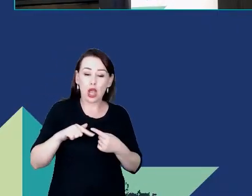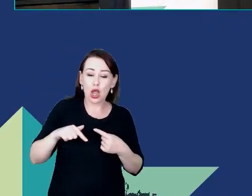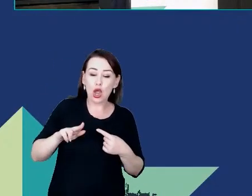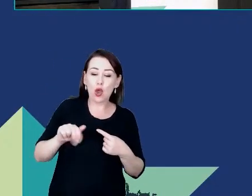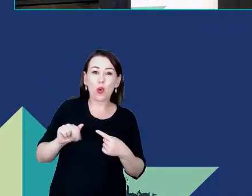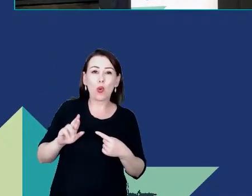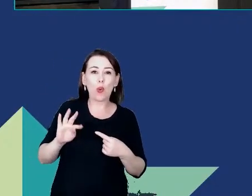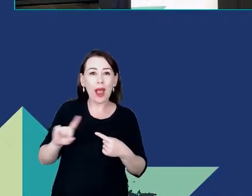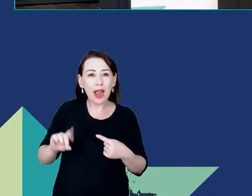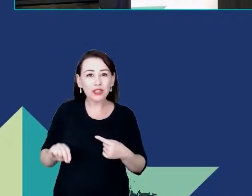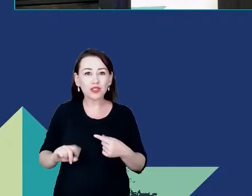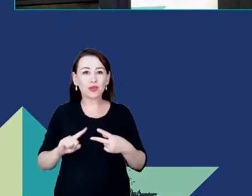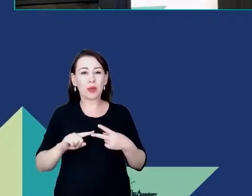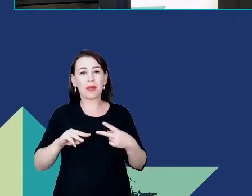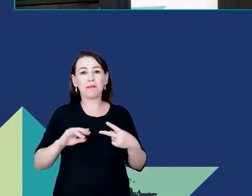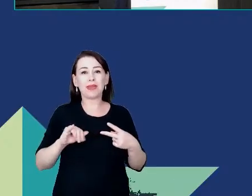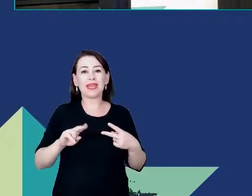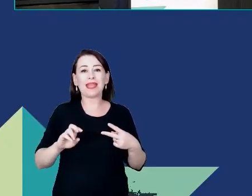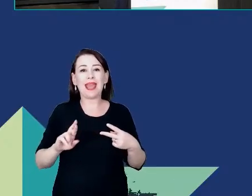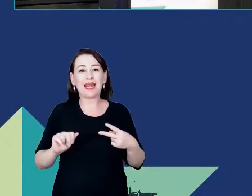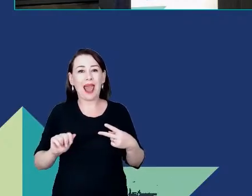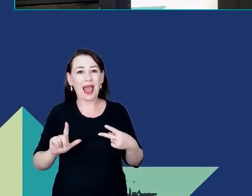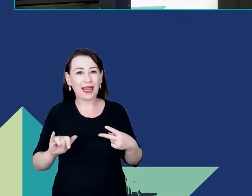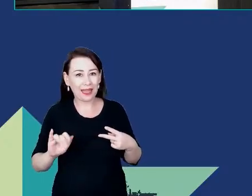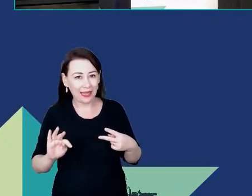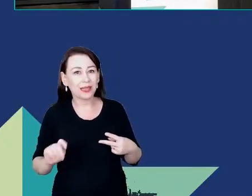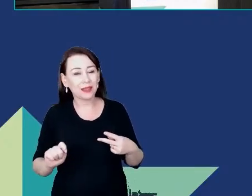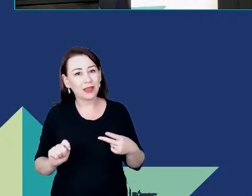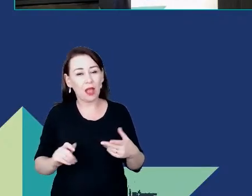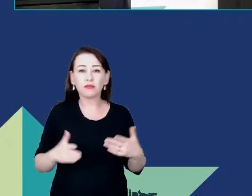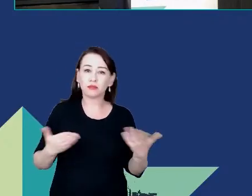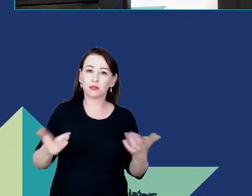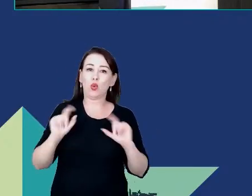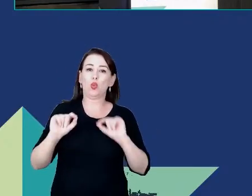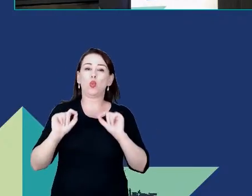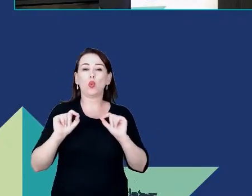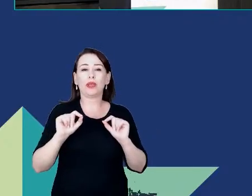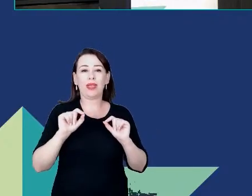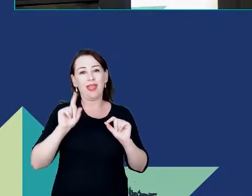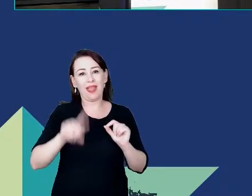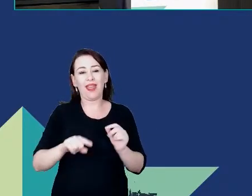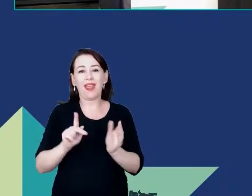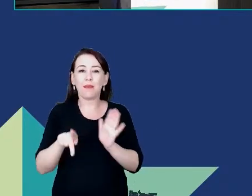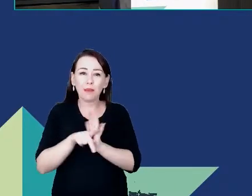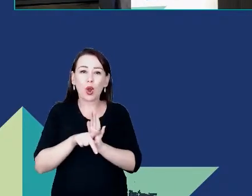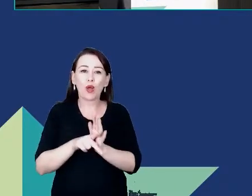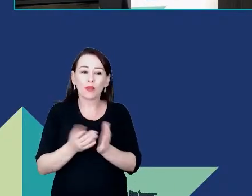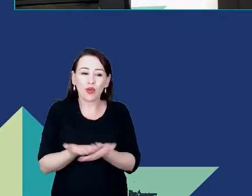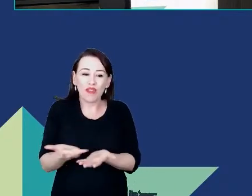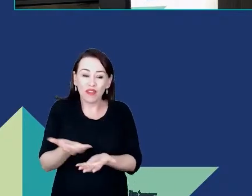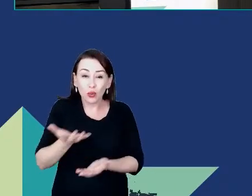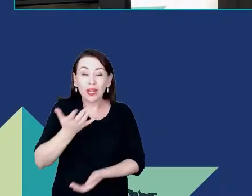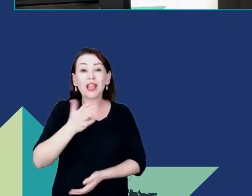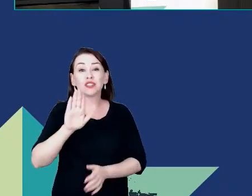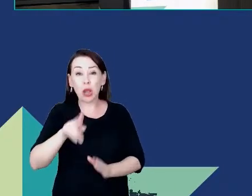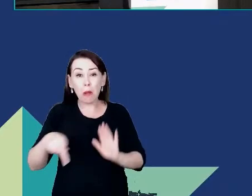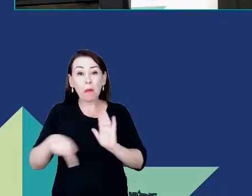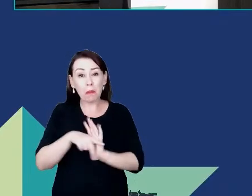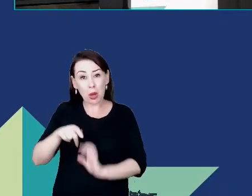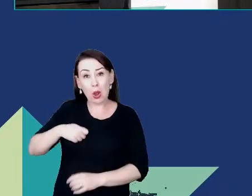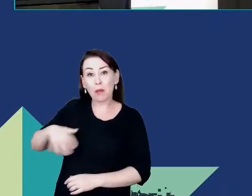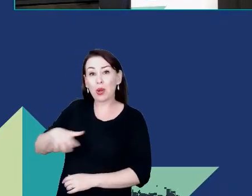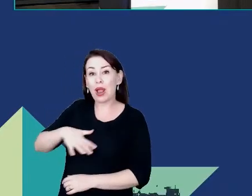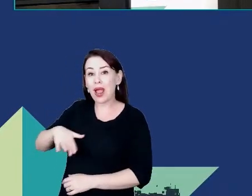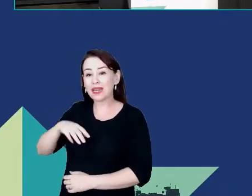né, colmatando nessas aberturas dos tecidos de filtragem. Tá? Então, já a mineralogia e a proporção de